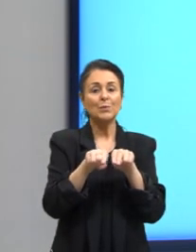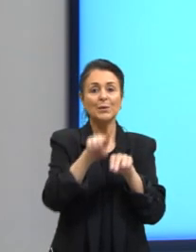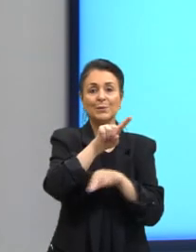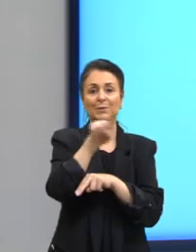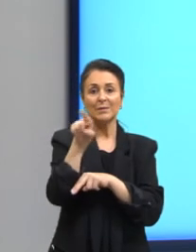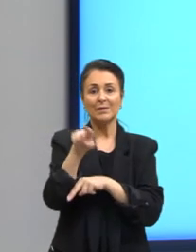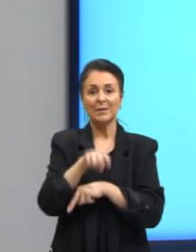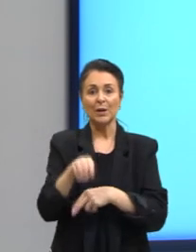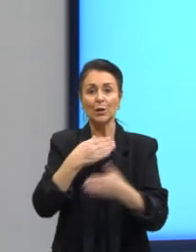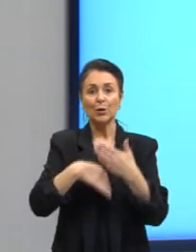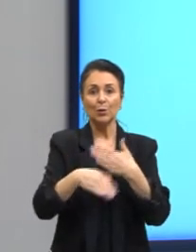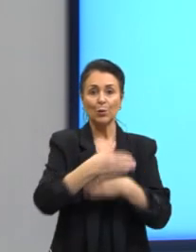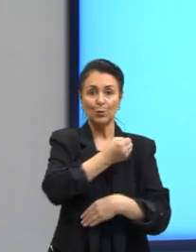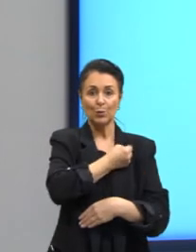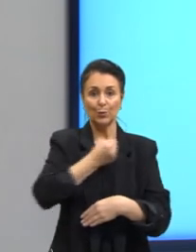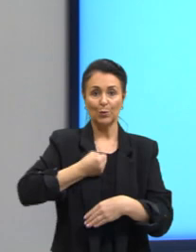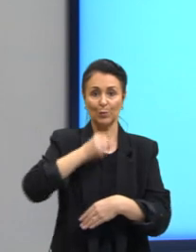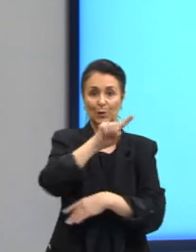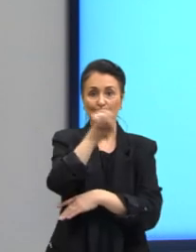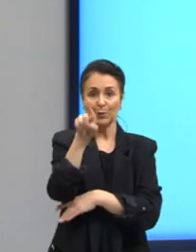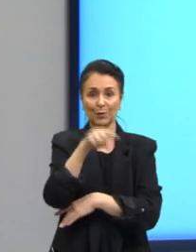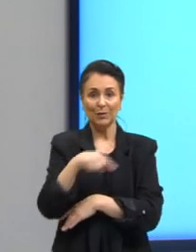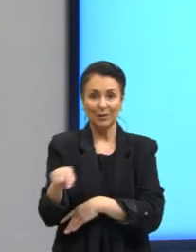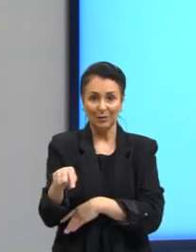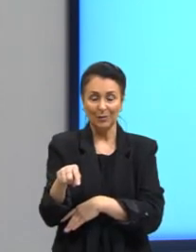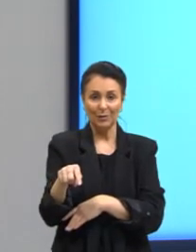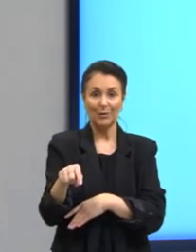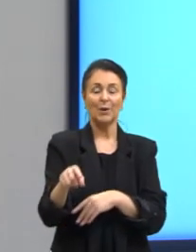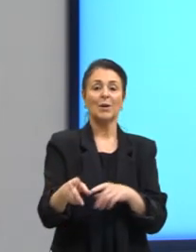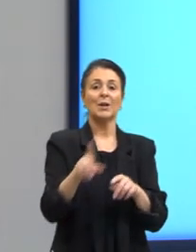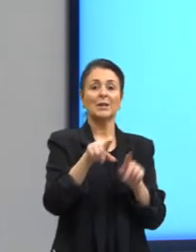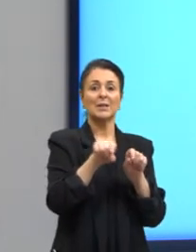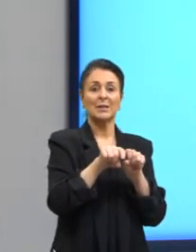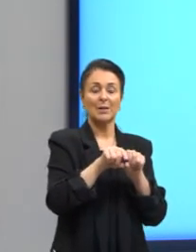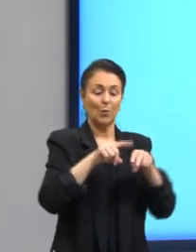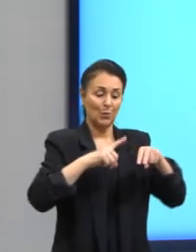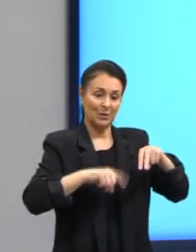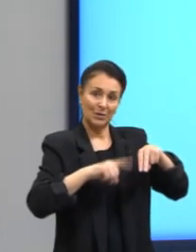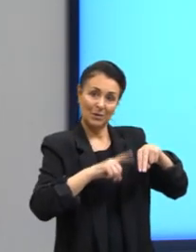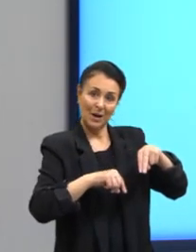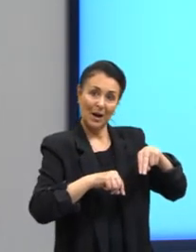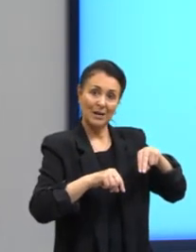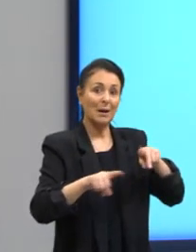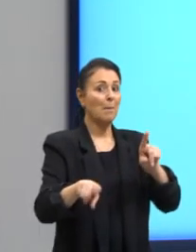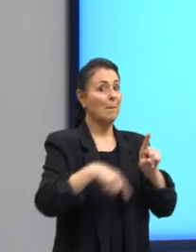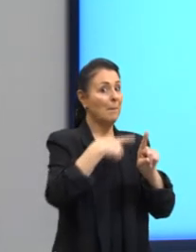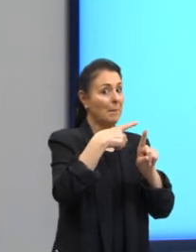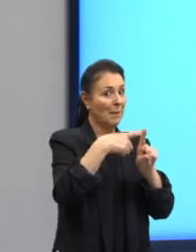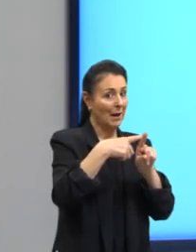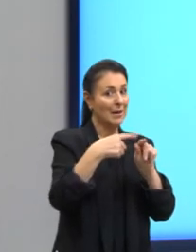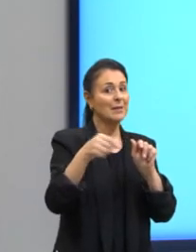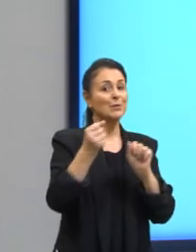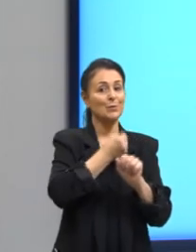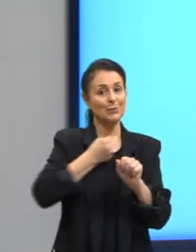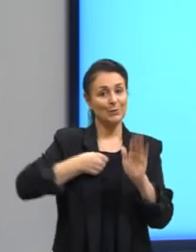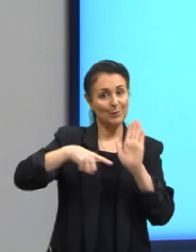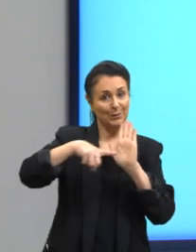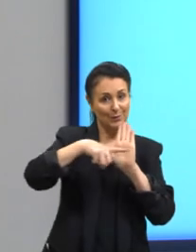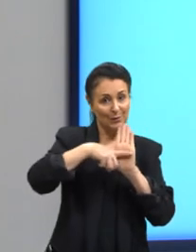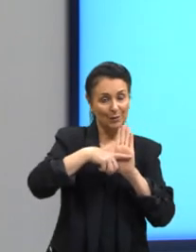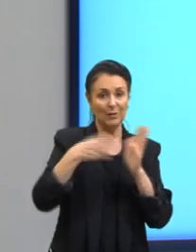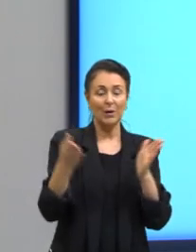todo é então que a gente viu então que os naturais mas os negativos só para relembrar Então quais são os números